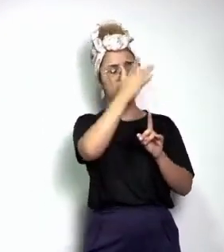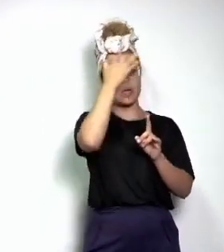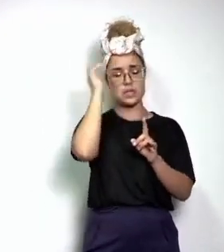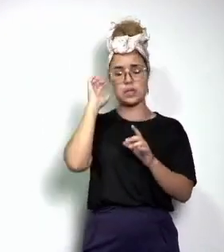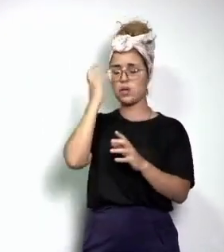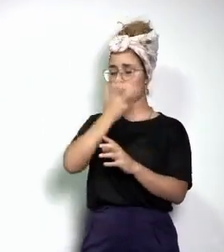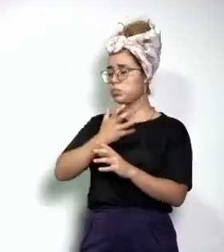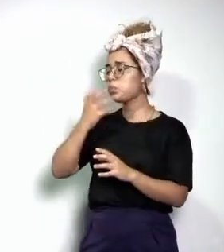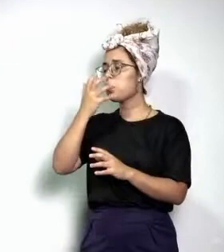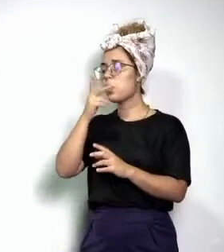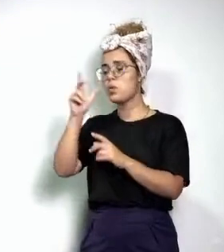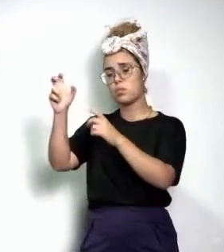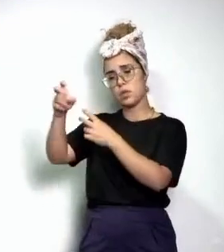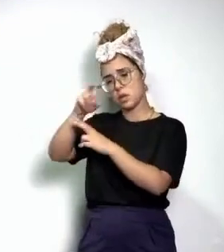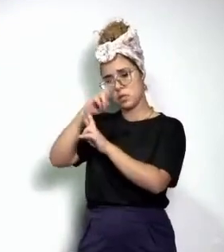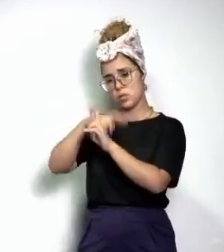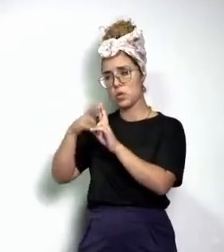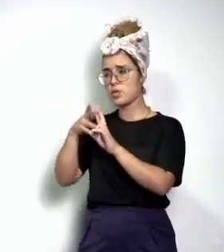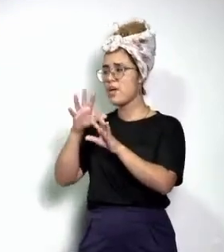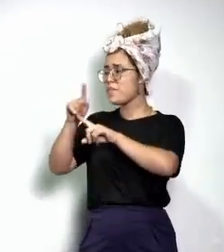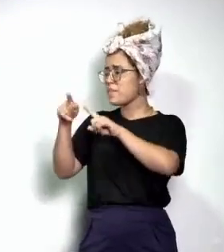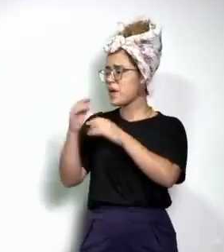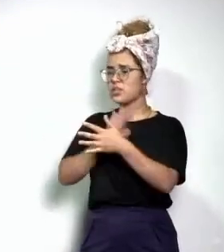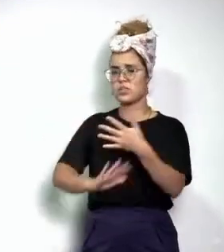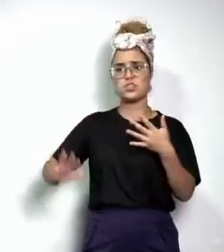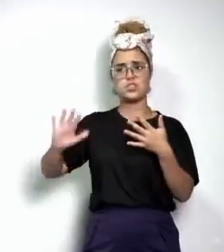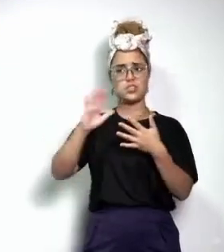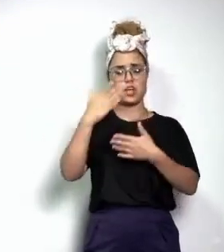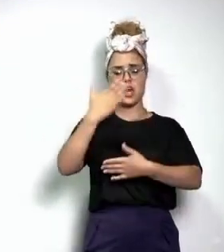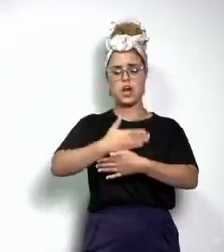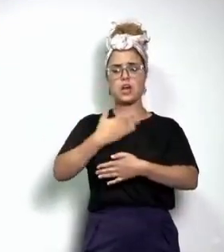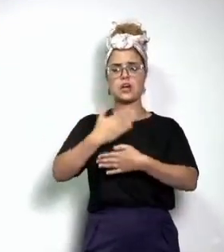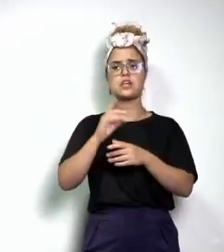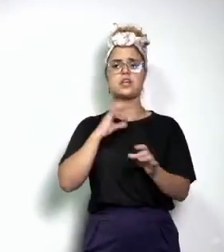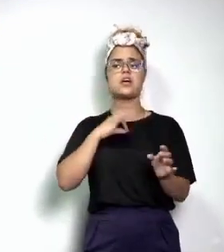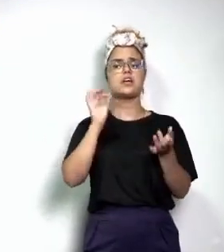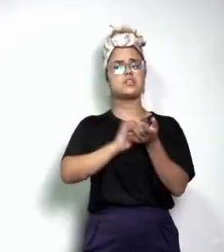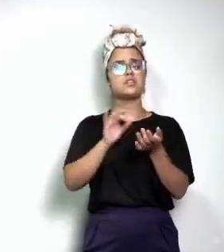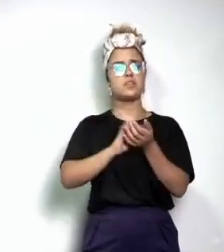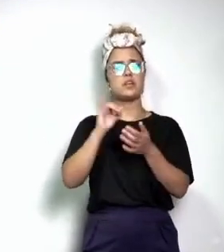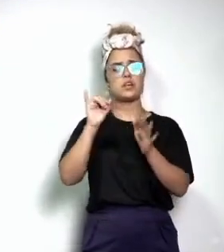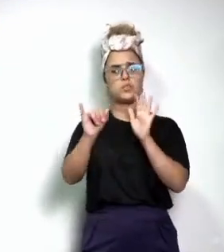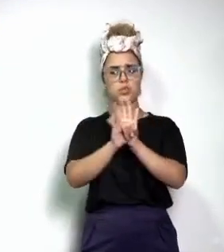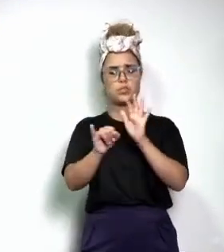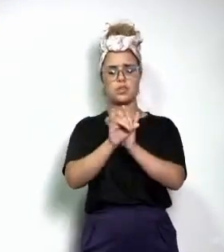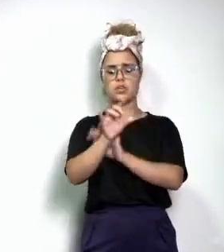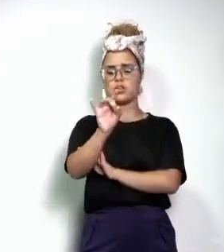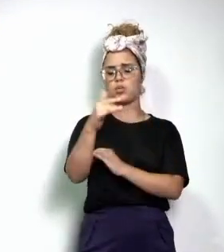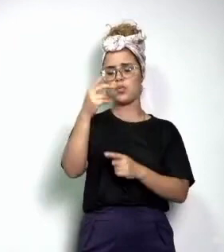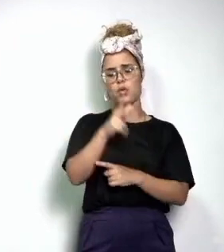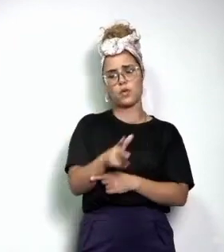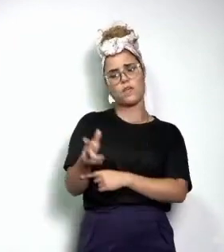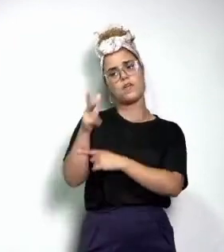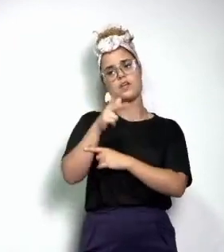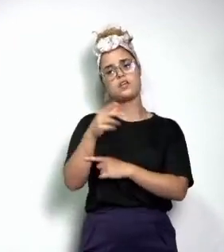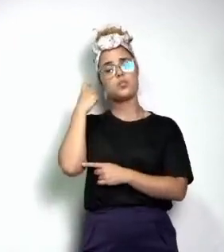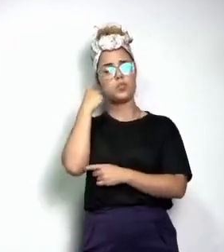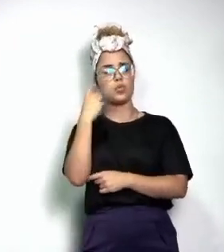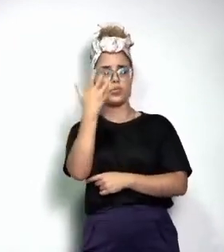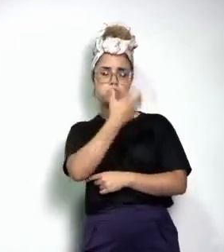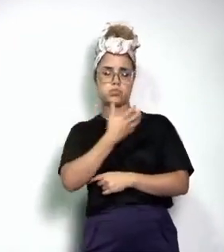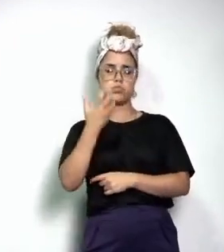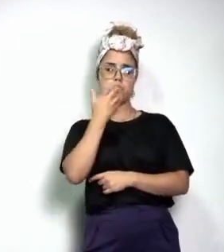também. Mas, de modo geral, a claquete, de fato, uma identificação só para o vídeo e para o áudio